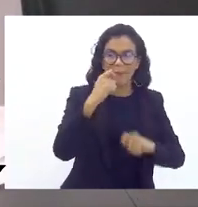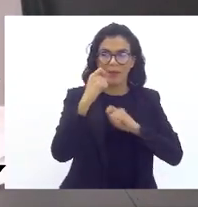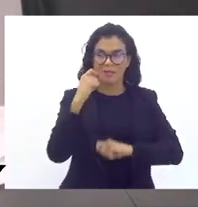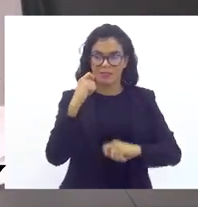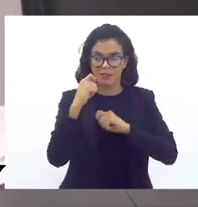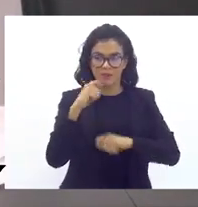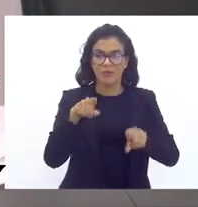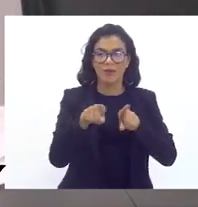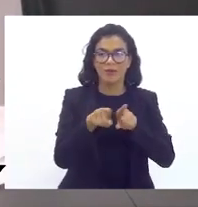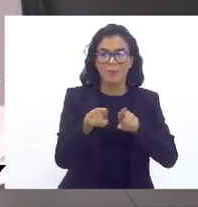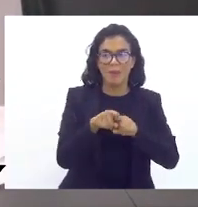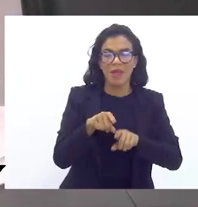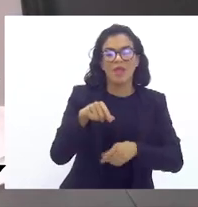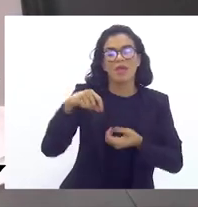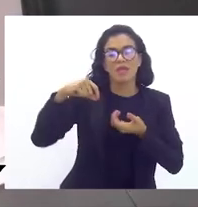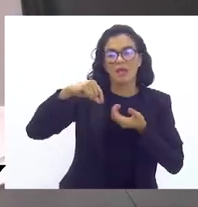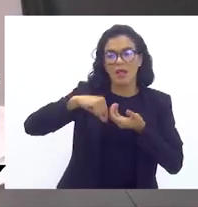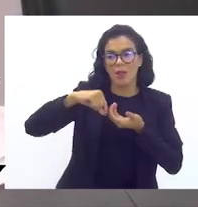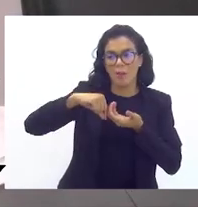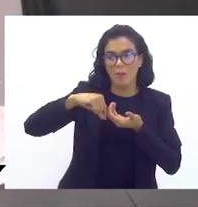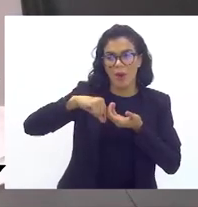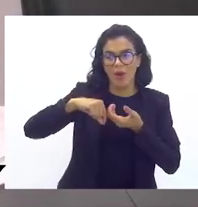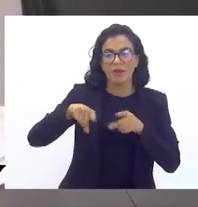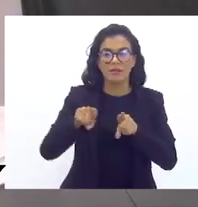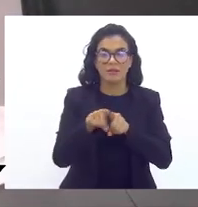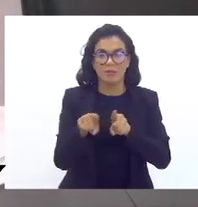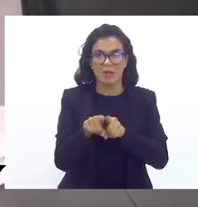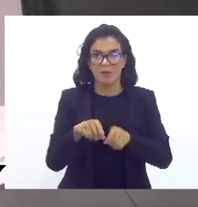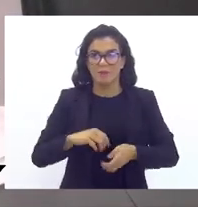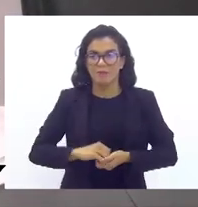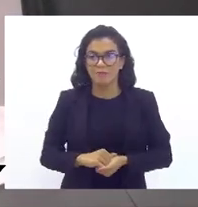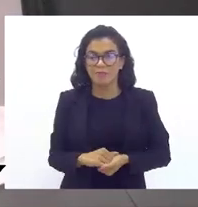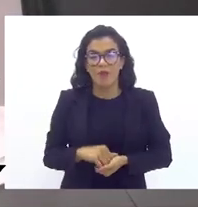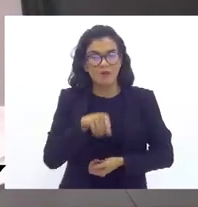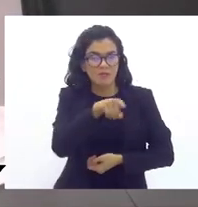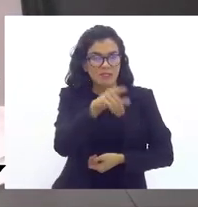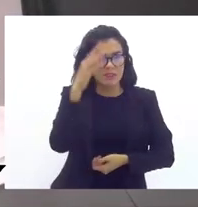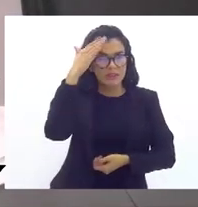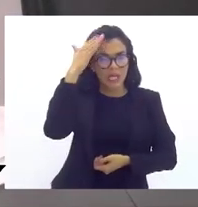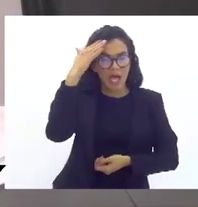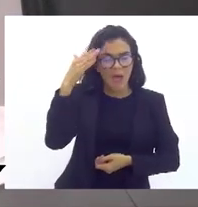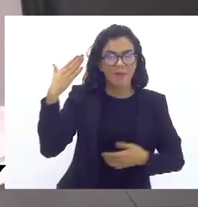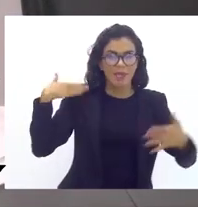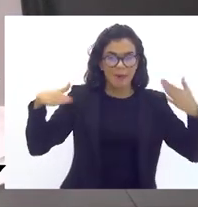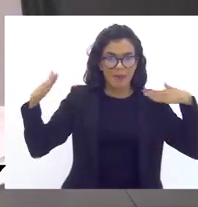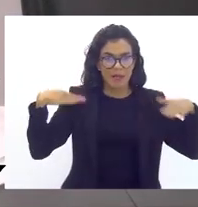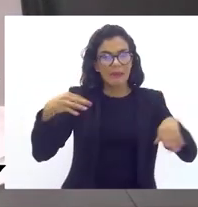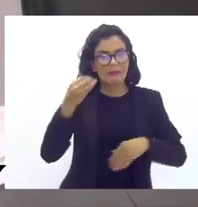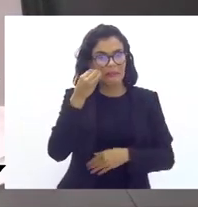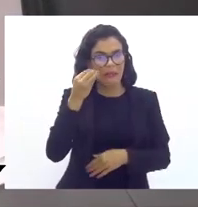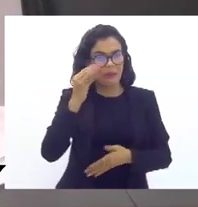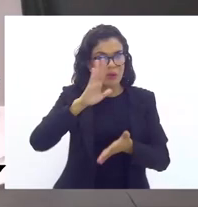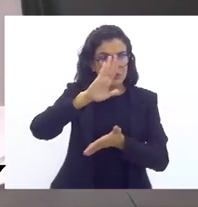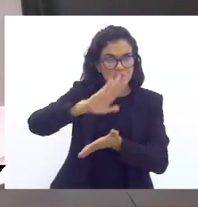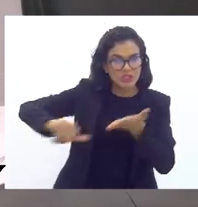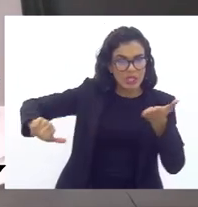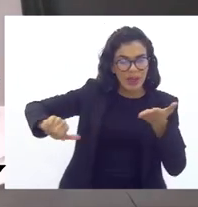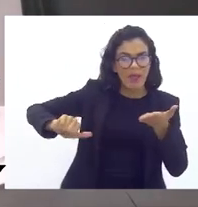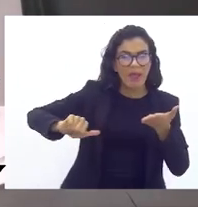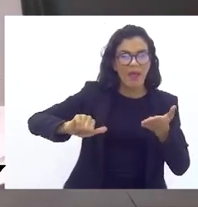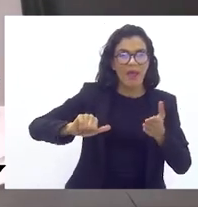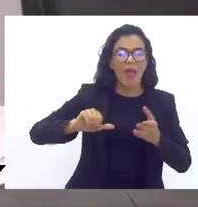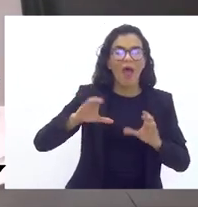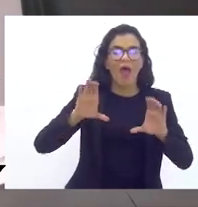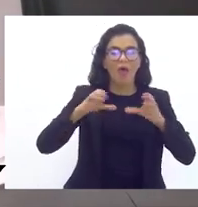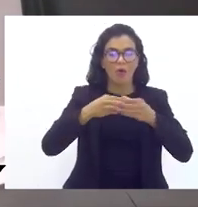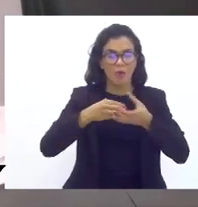estavam numa situação mais de 50 anos não podiam nunca mais sair de lá você sabe que a Marinha tentou tirar os quilombolas